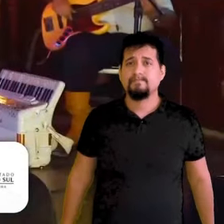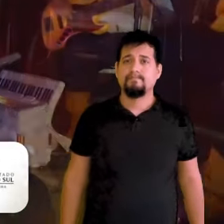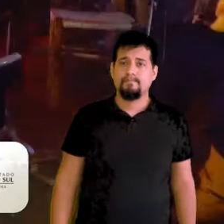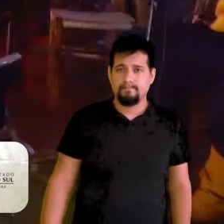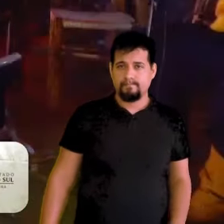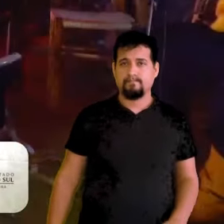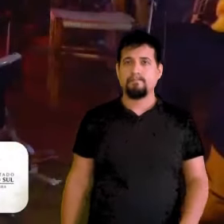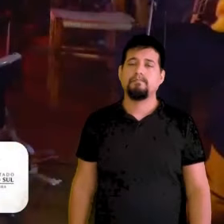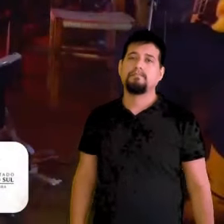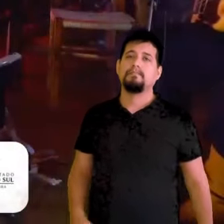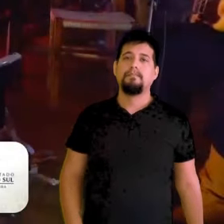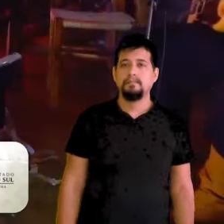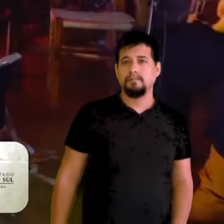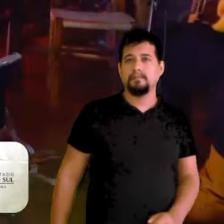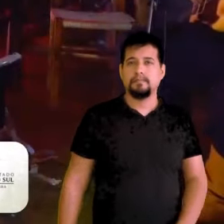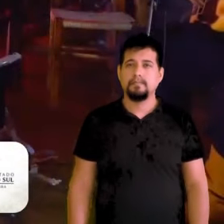aqui.